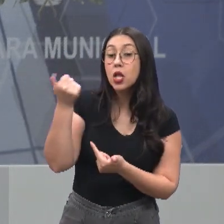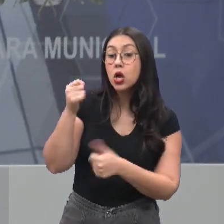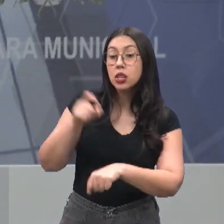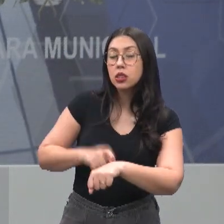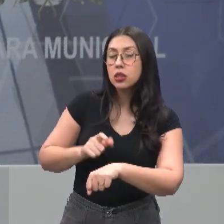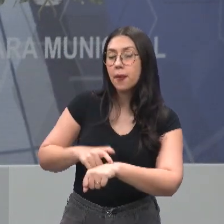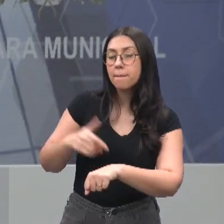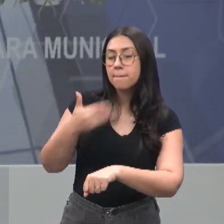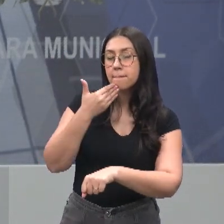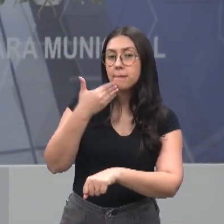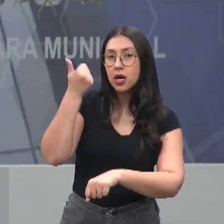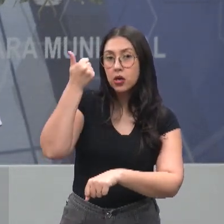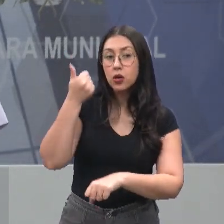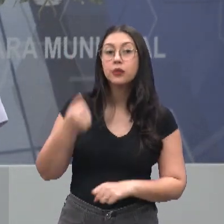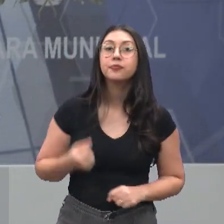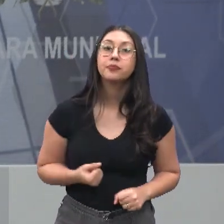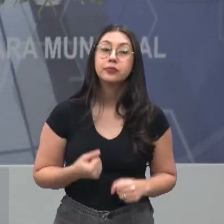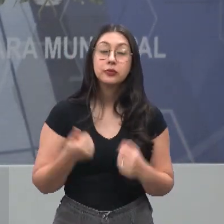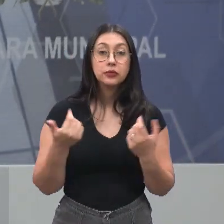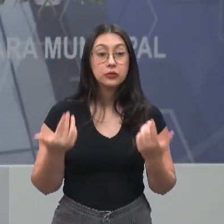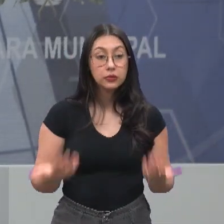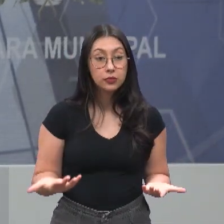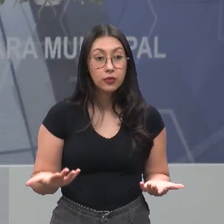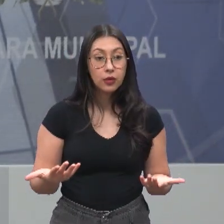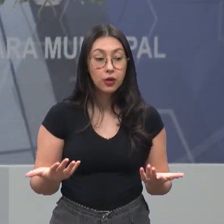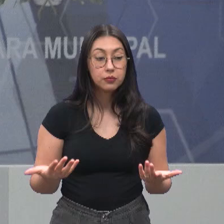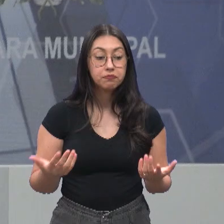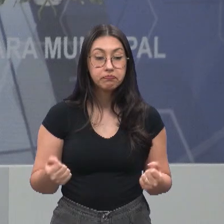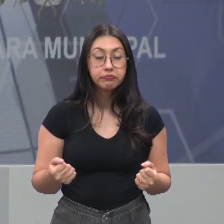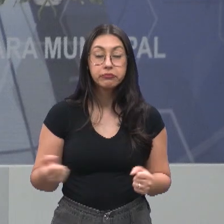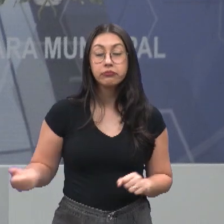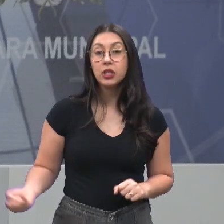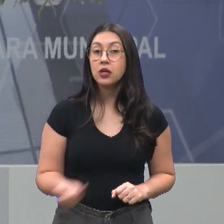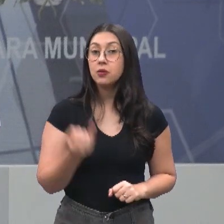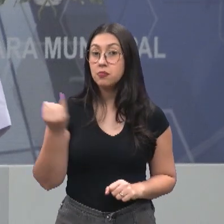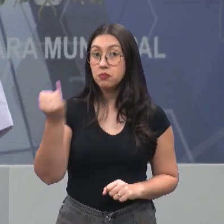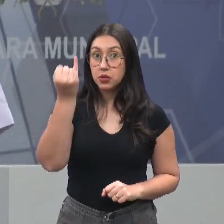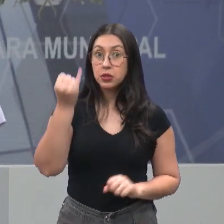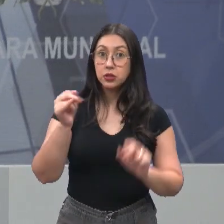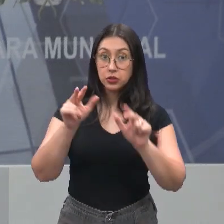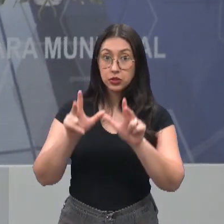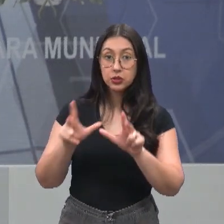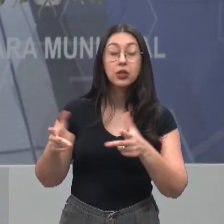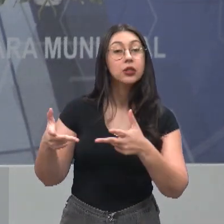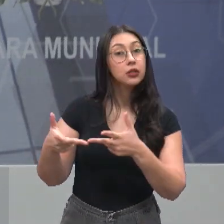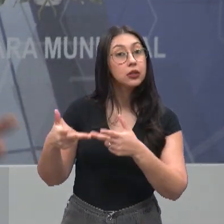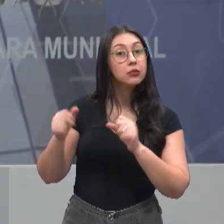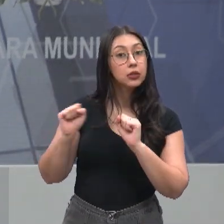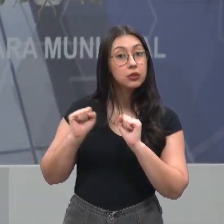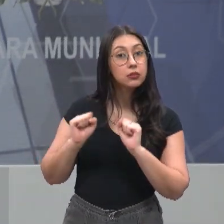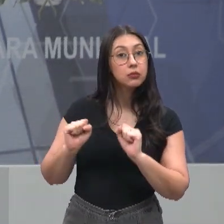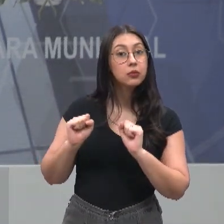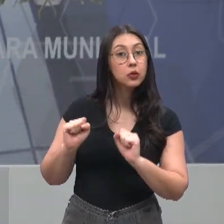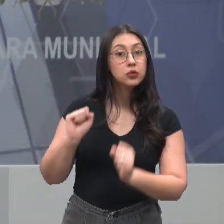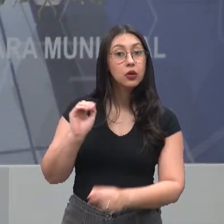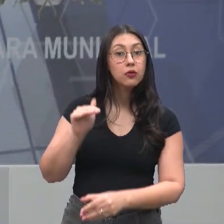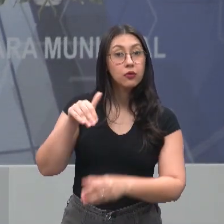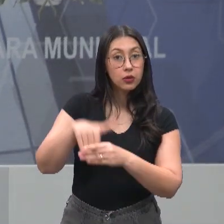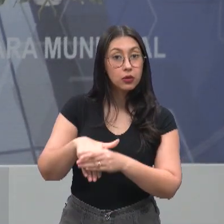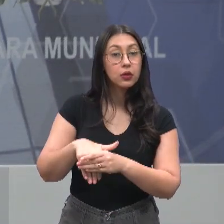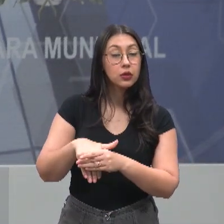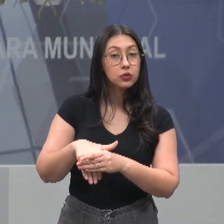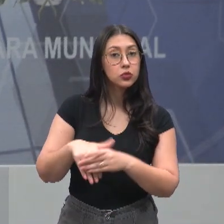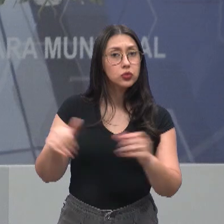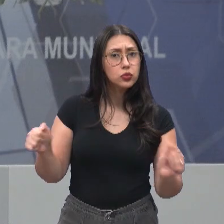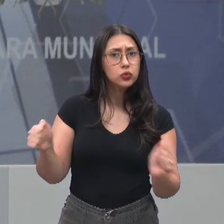veículo. Então, é importante que a nossa casa hoje possa estar votando